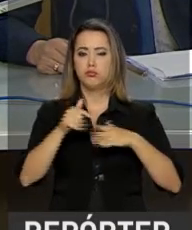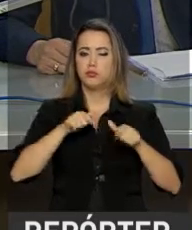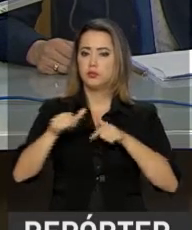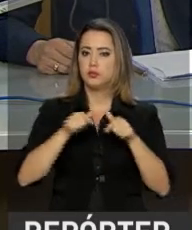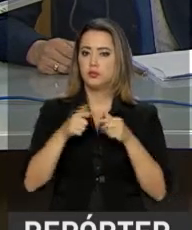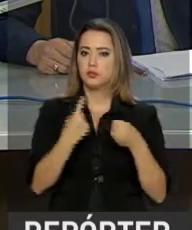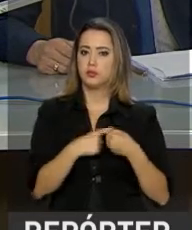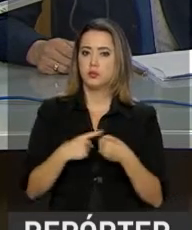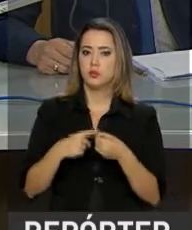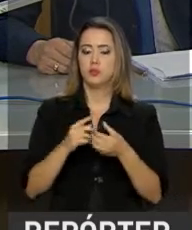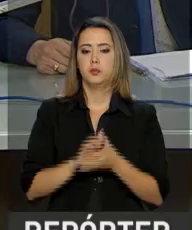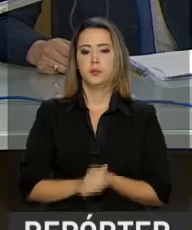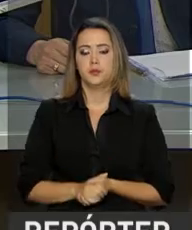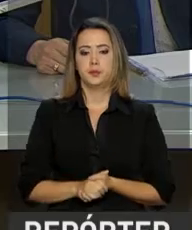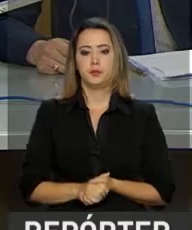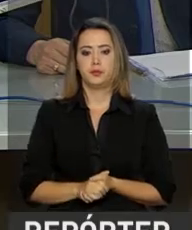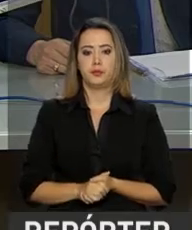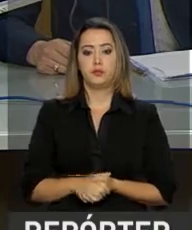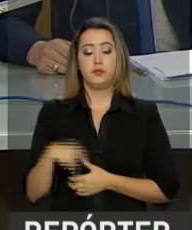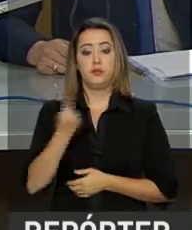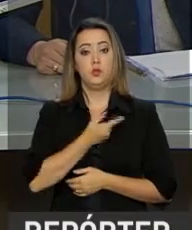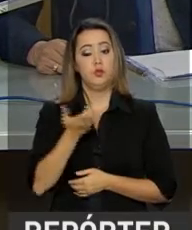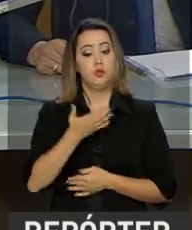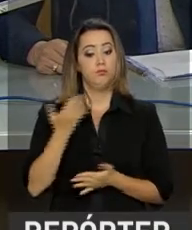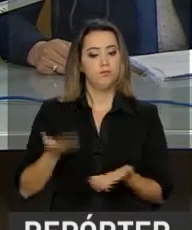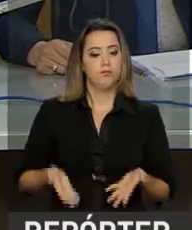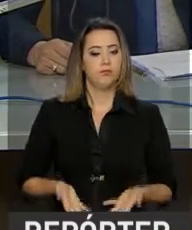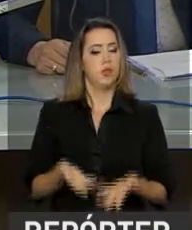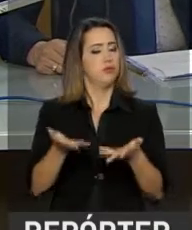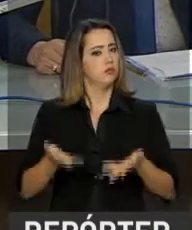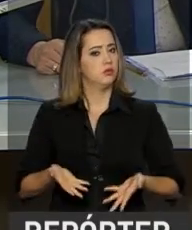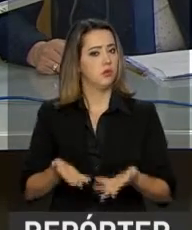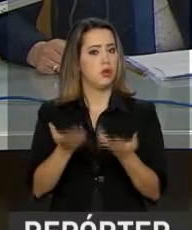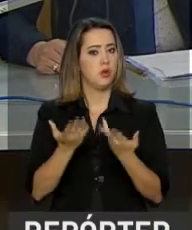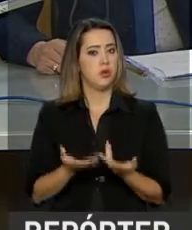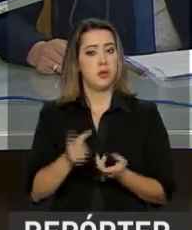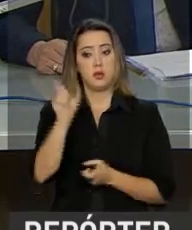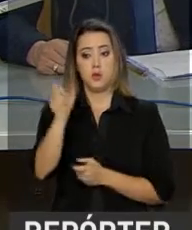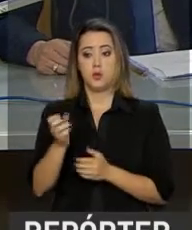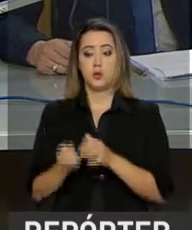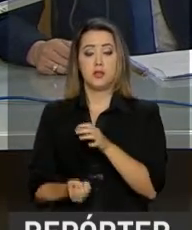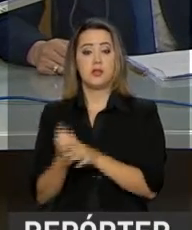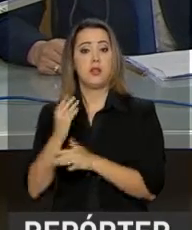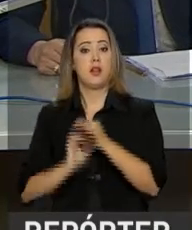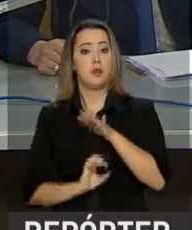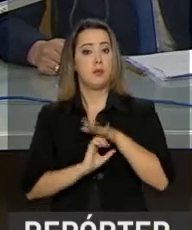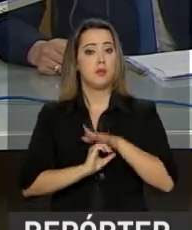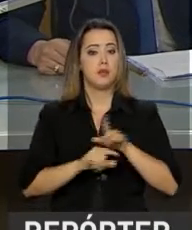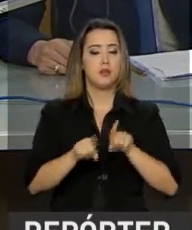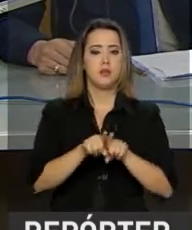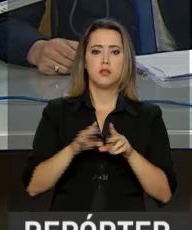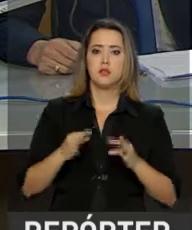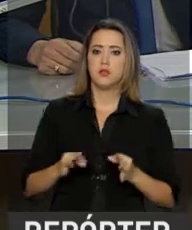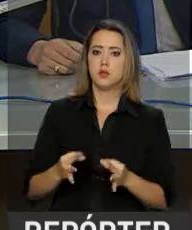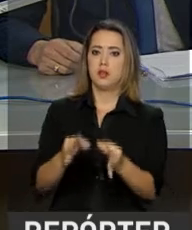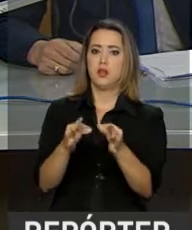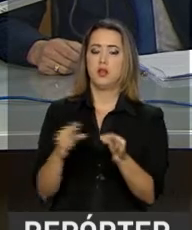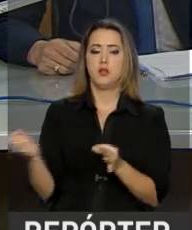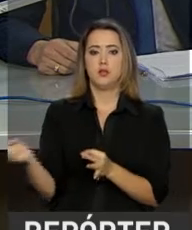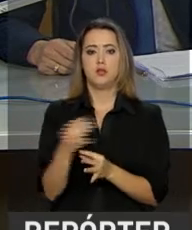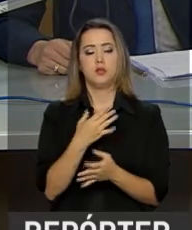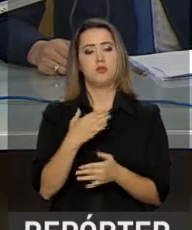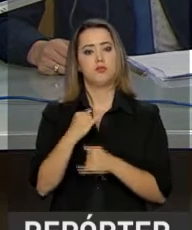na cidade a tendência fomentar ações voltadas ao empreendedorismo tecnologia e inovação que são áreas estratégicas